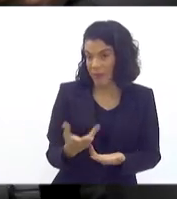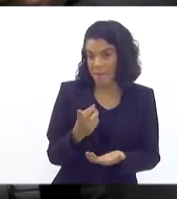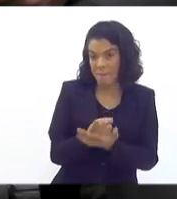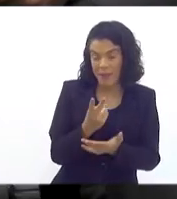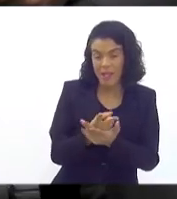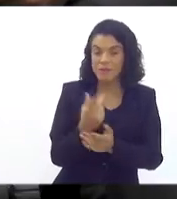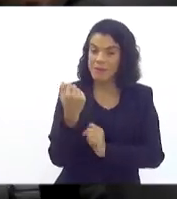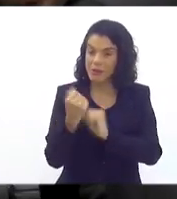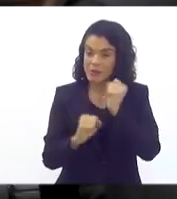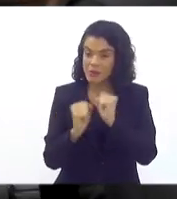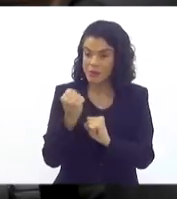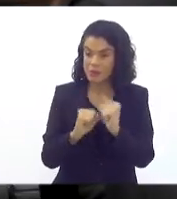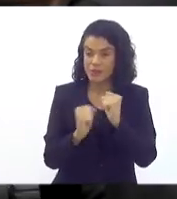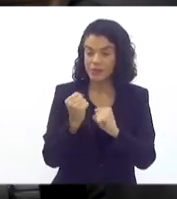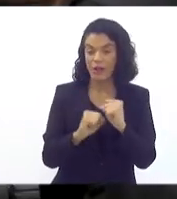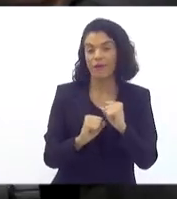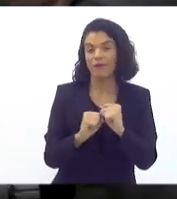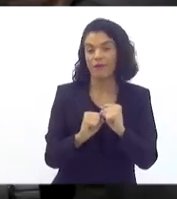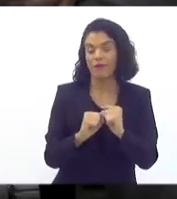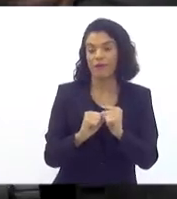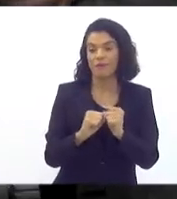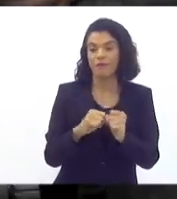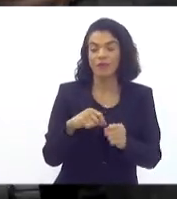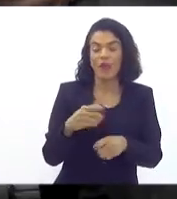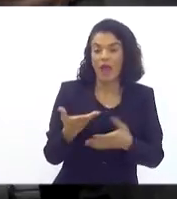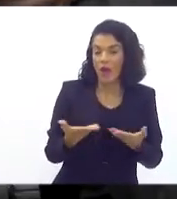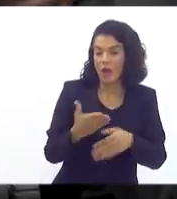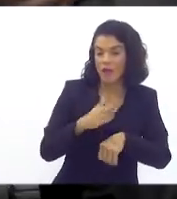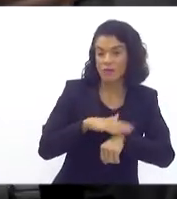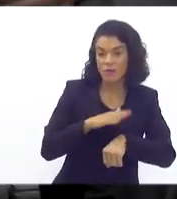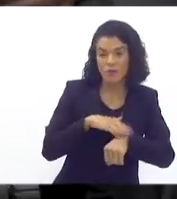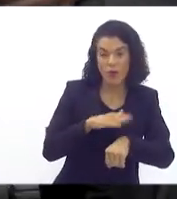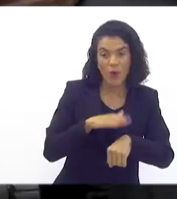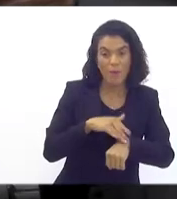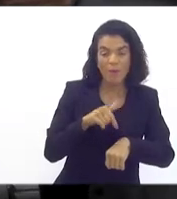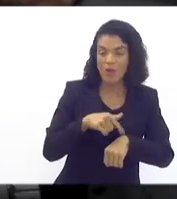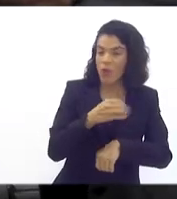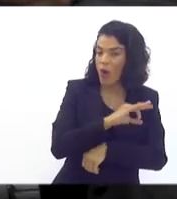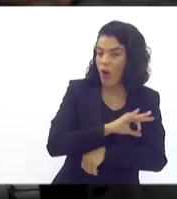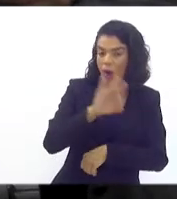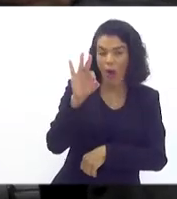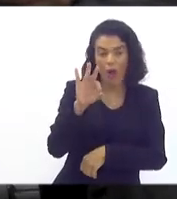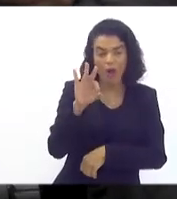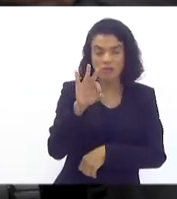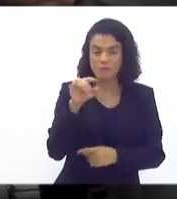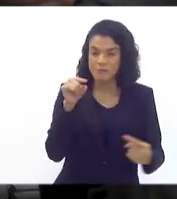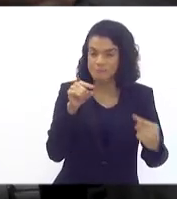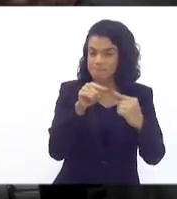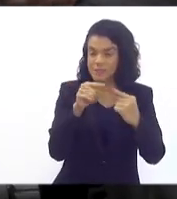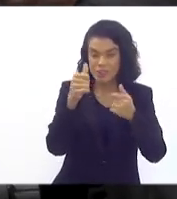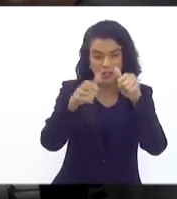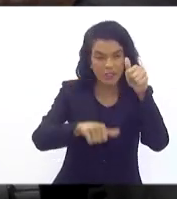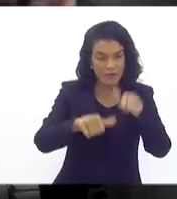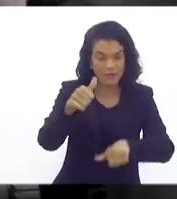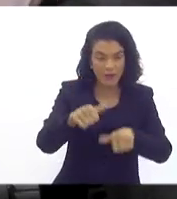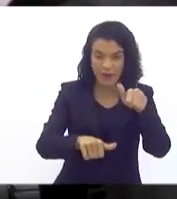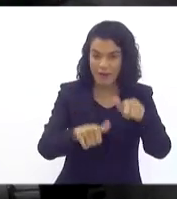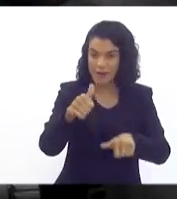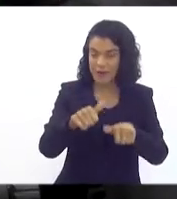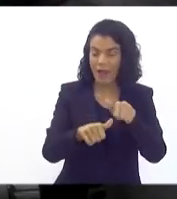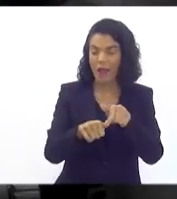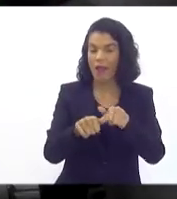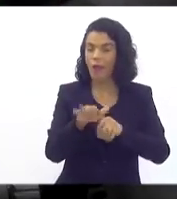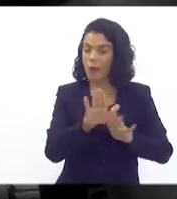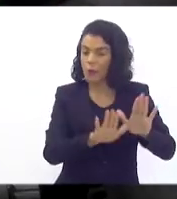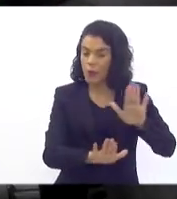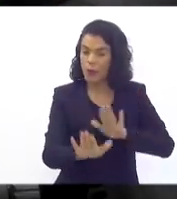questão industrial ou seja nós estamos no momento muito propício de avaliar de com